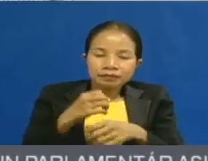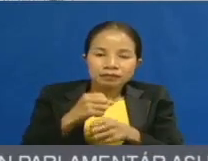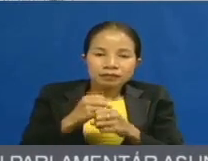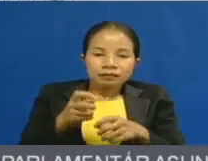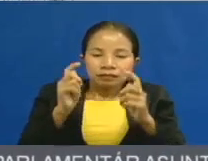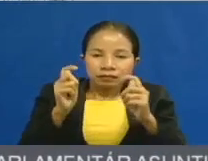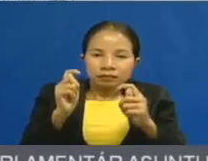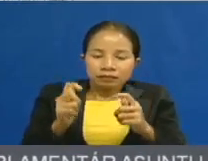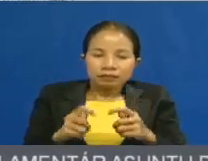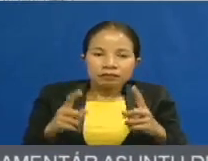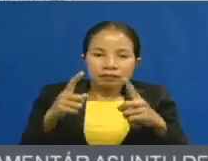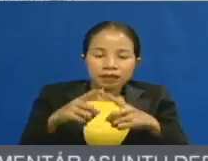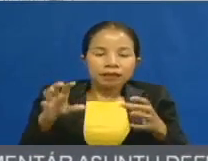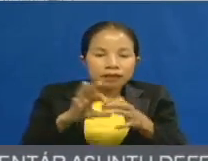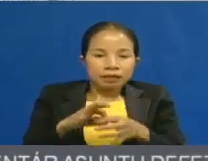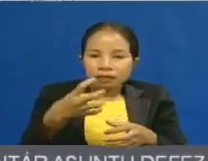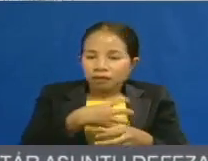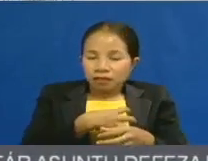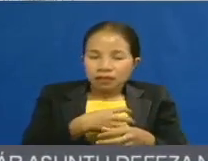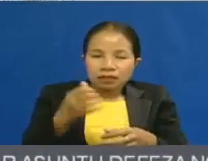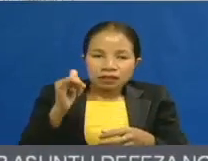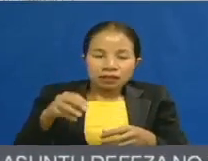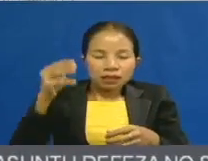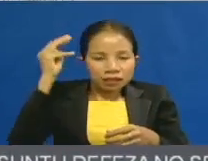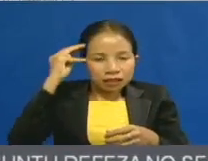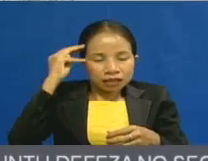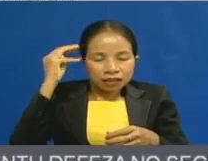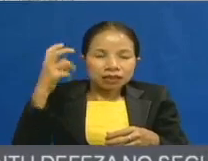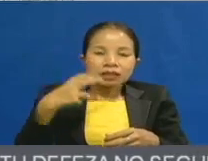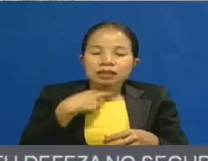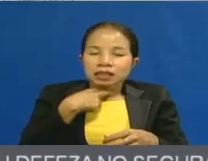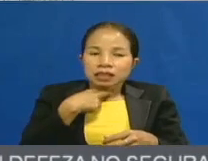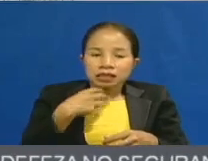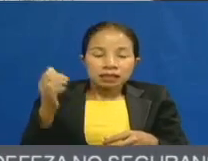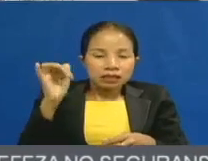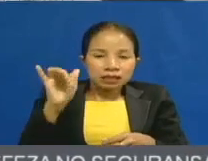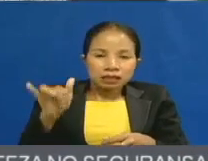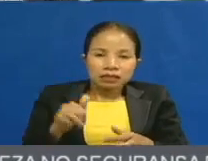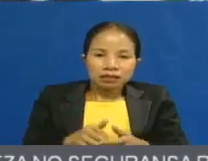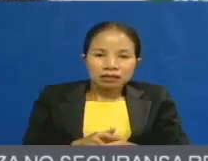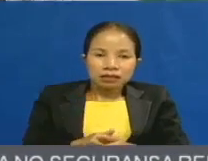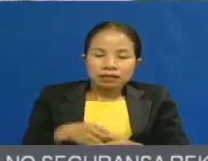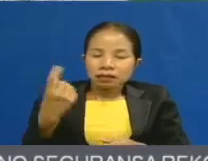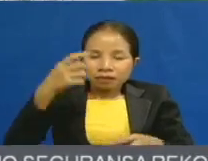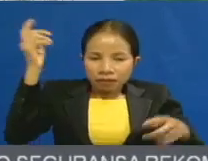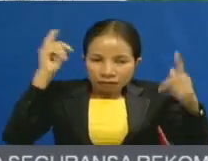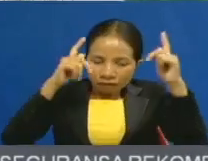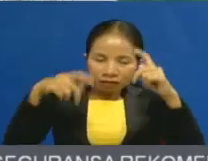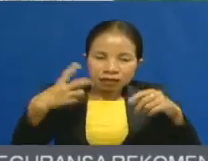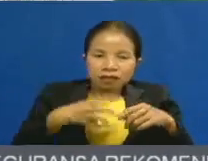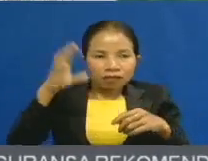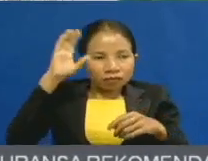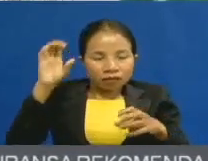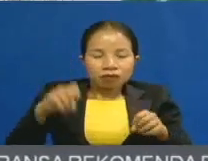aconselhamento. Vai ter membros se irá be depressão, se irá be estresse, se irá be sempre problema então ita buka